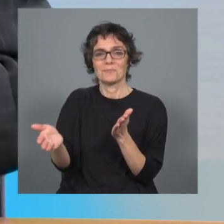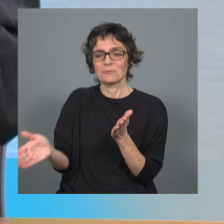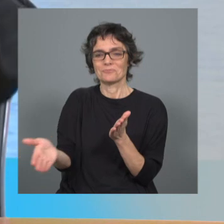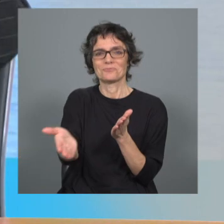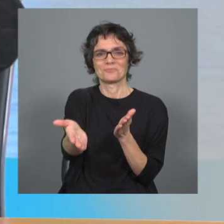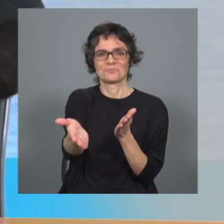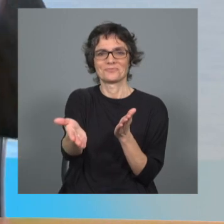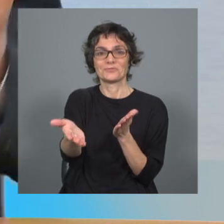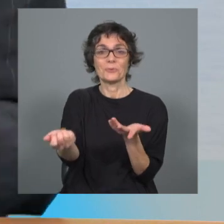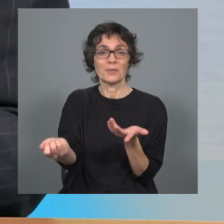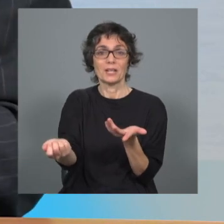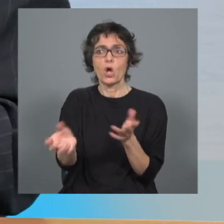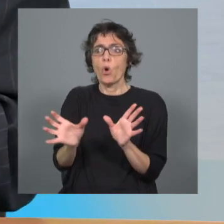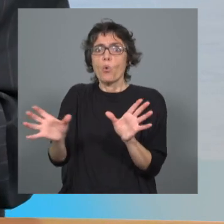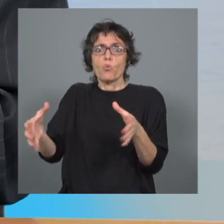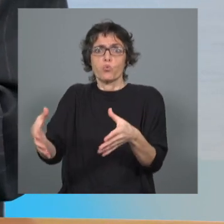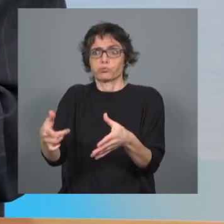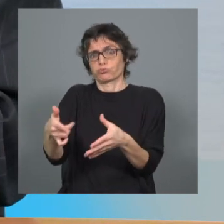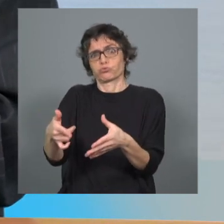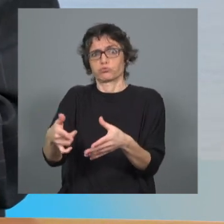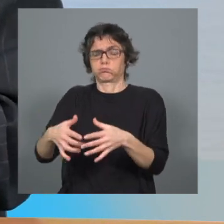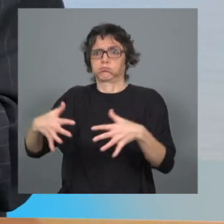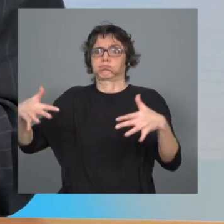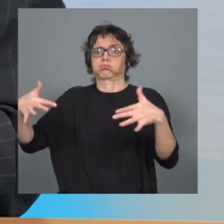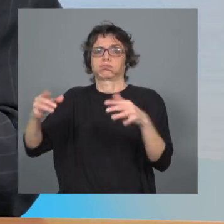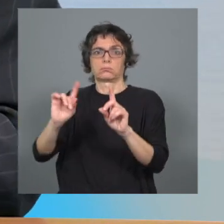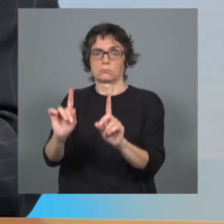seria muitíssimo numeroso.